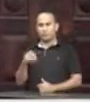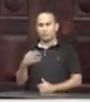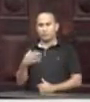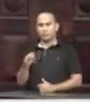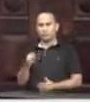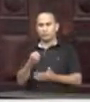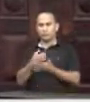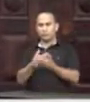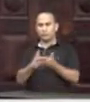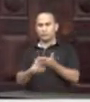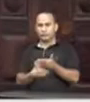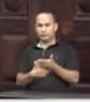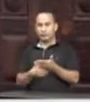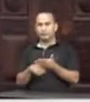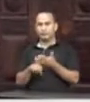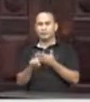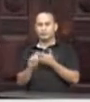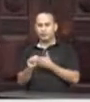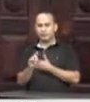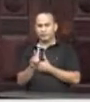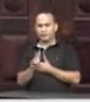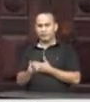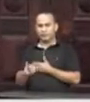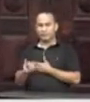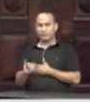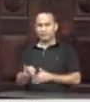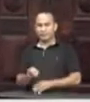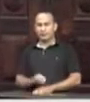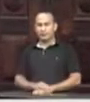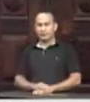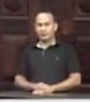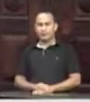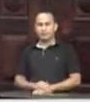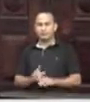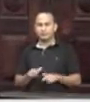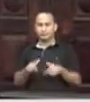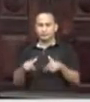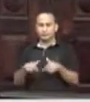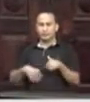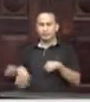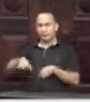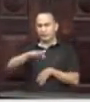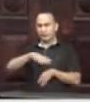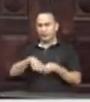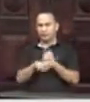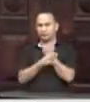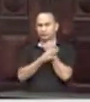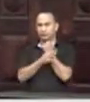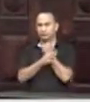orçamento que vai mexer com a área da segurança.